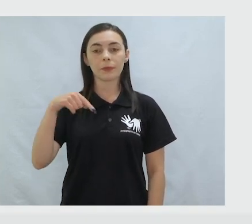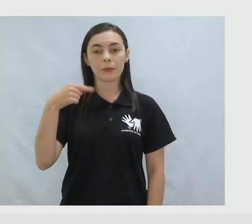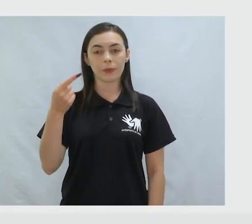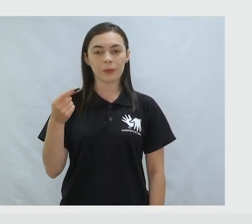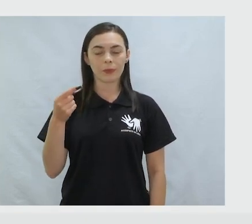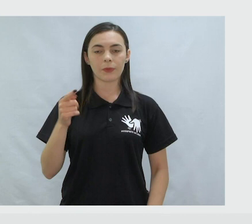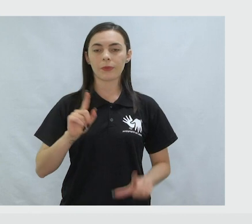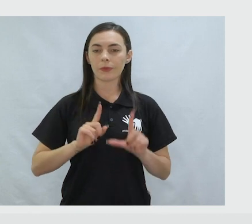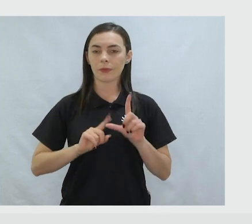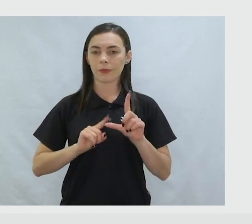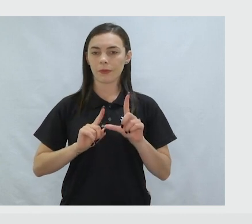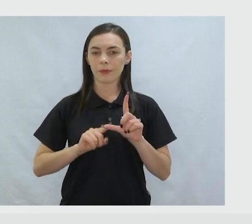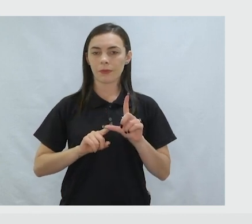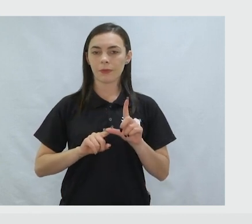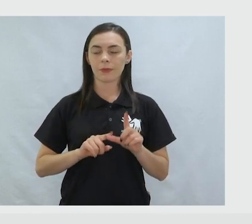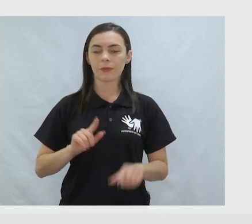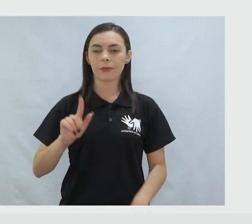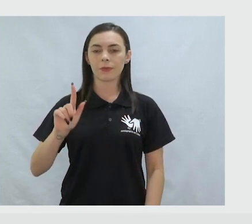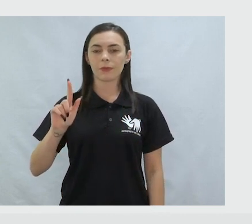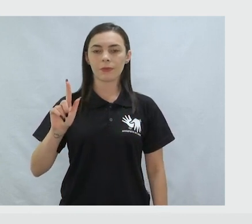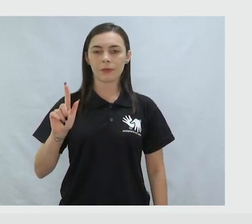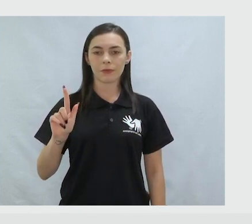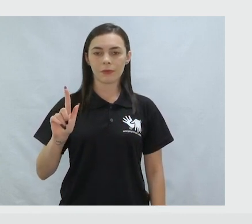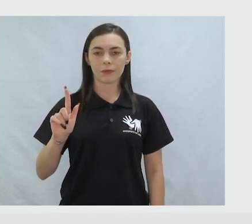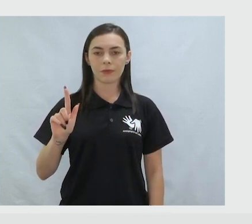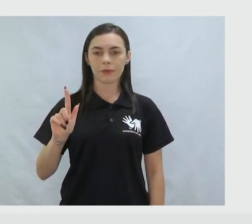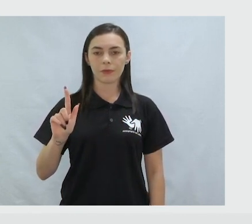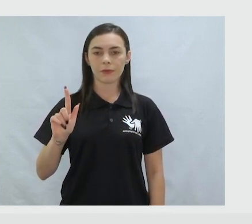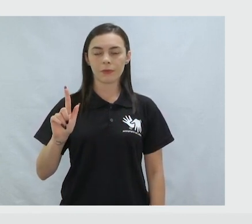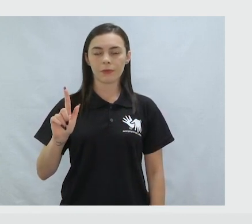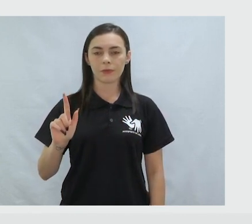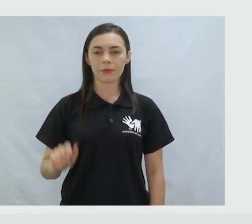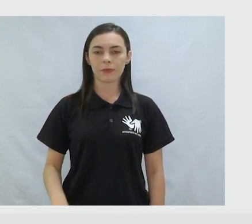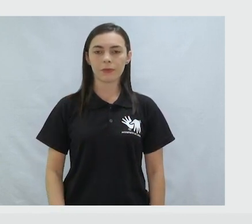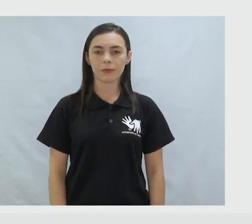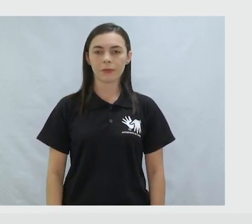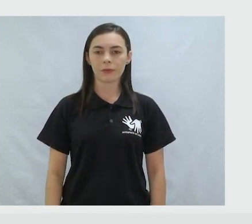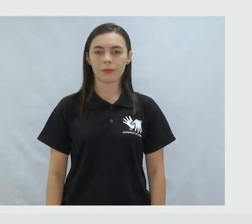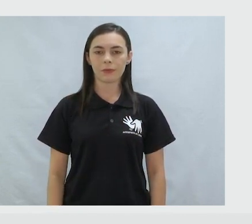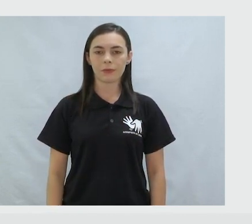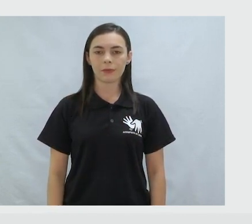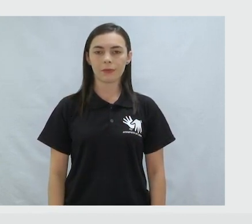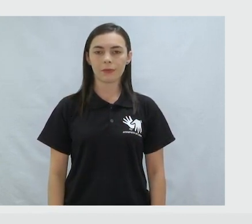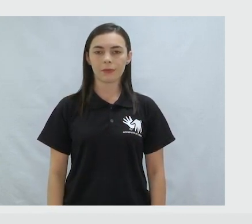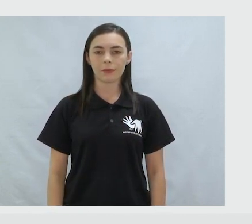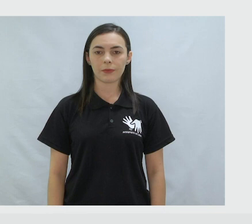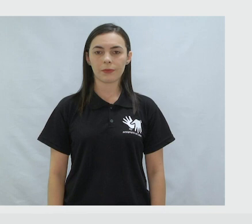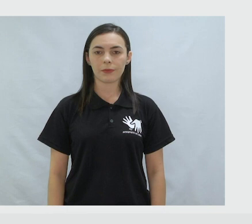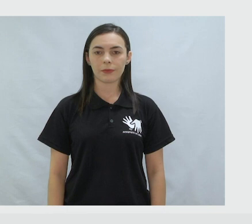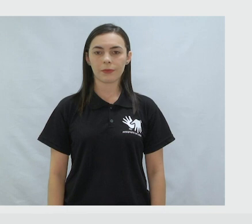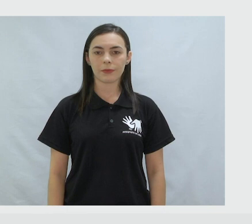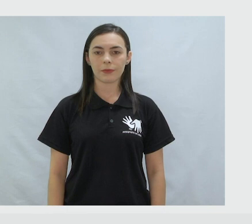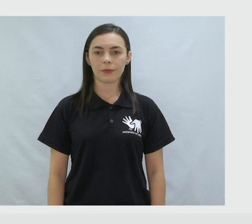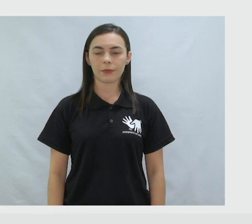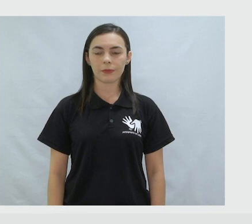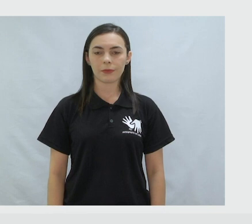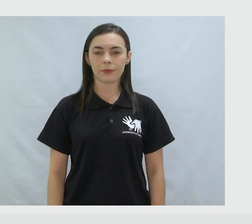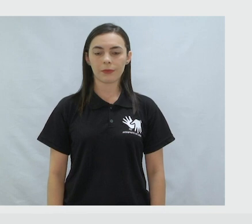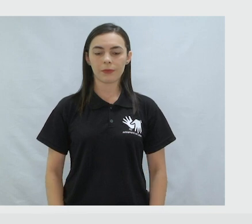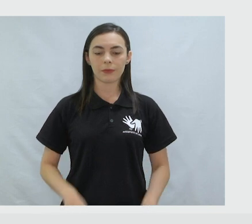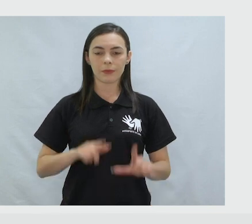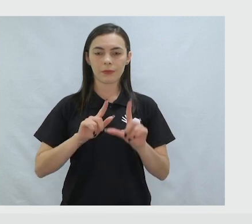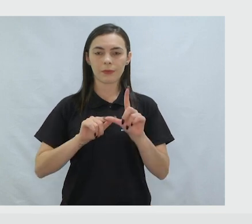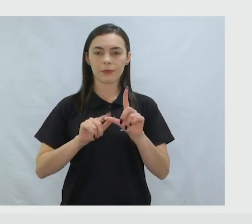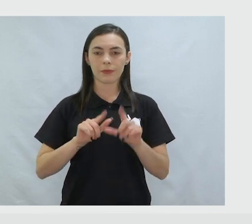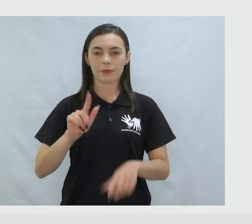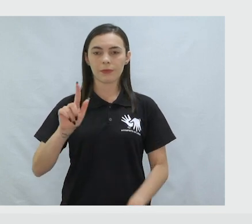A próxima letra, nós vamos separar a letra G. Tá ao